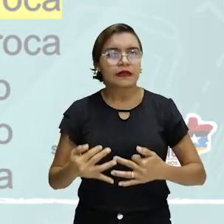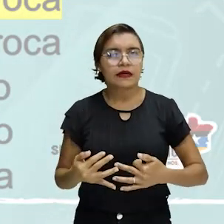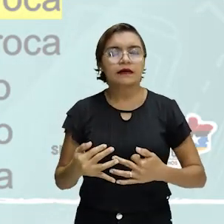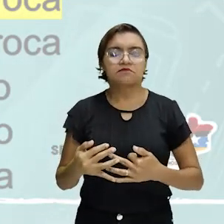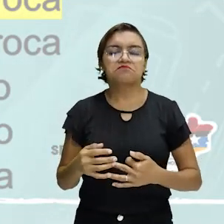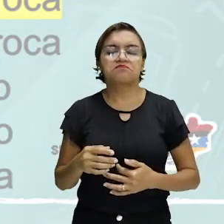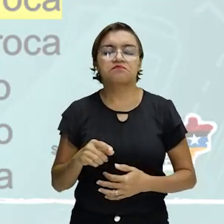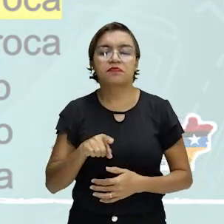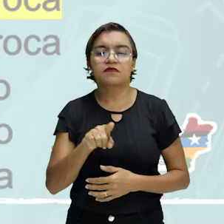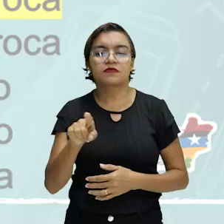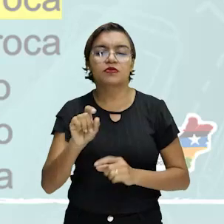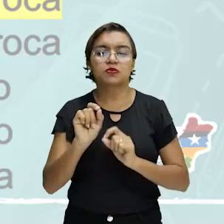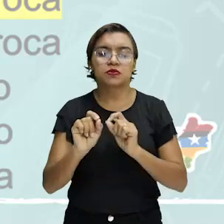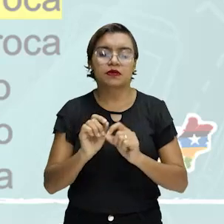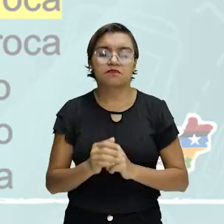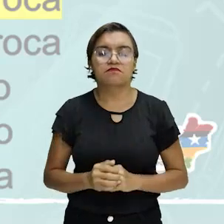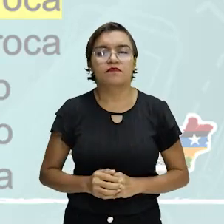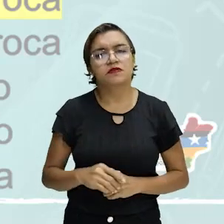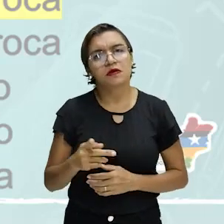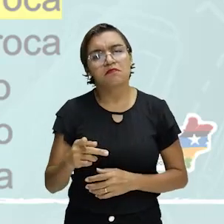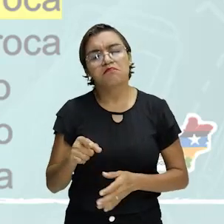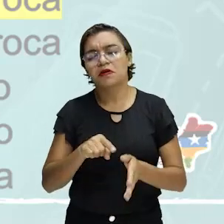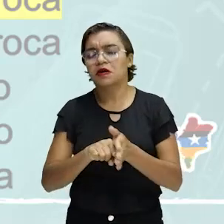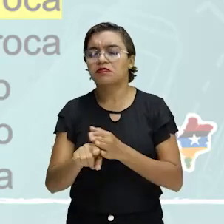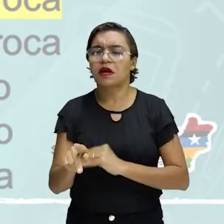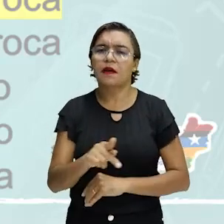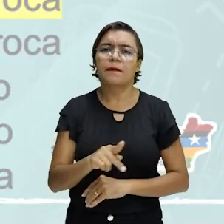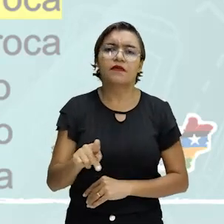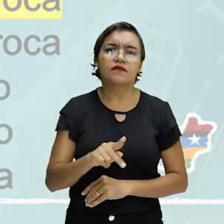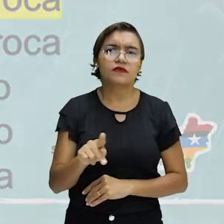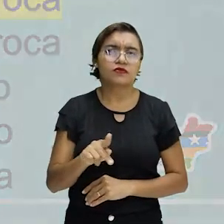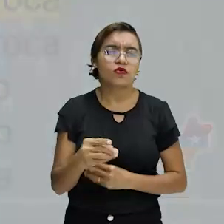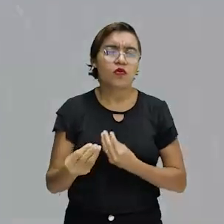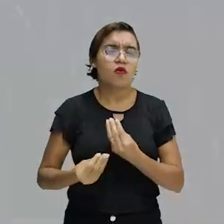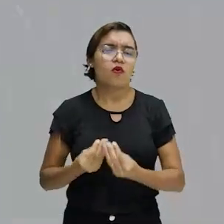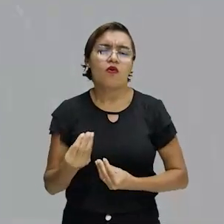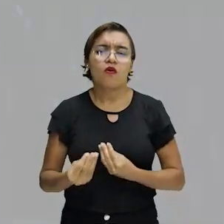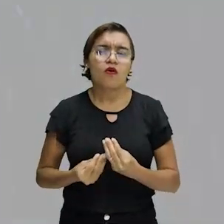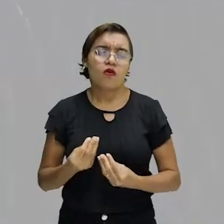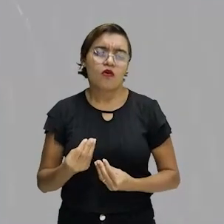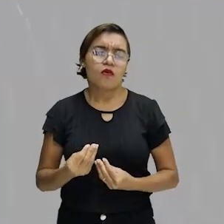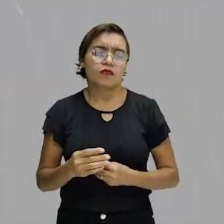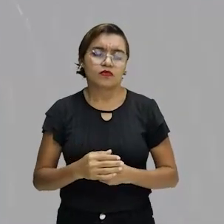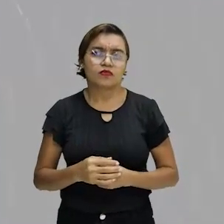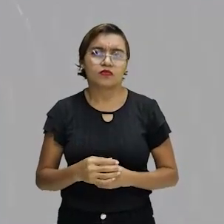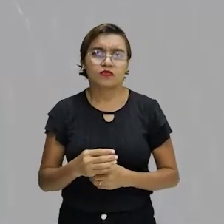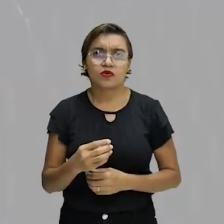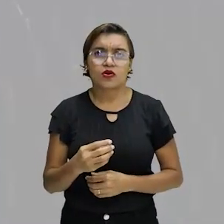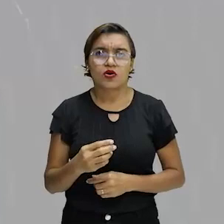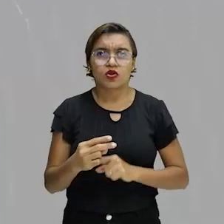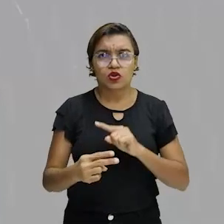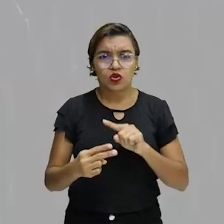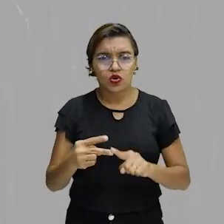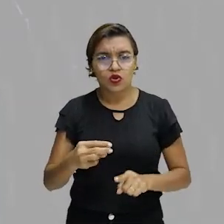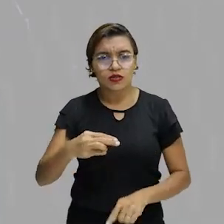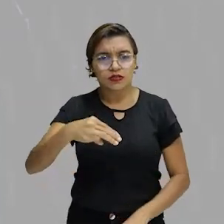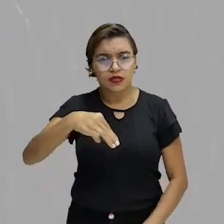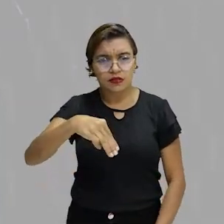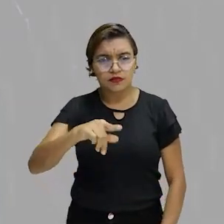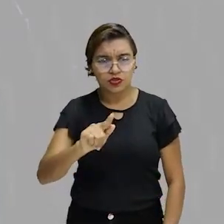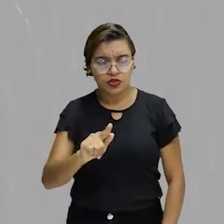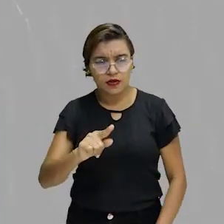né Você pode tá se perguntando Professor eu vou contar dois magnésio com um